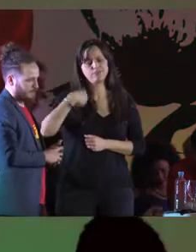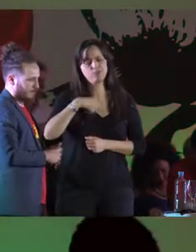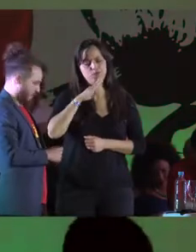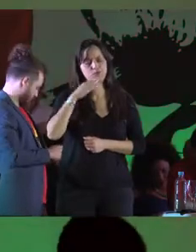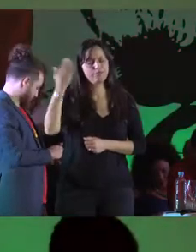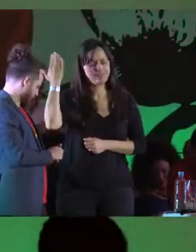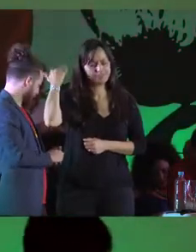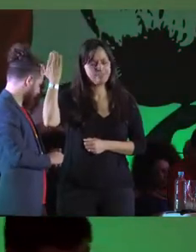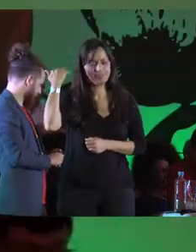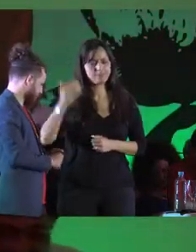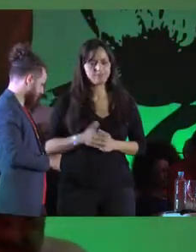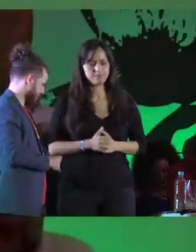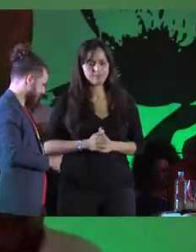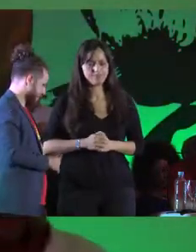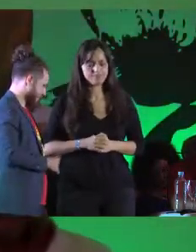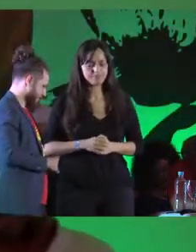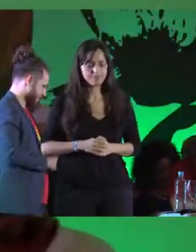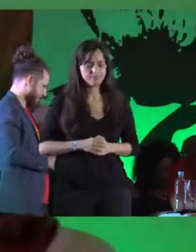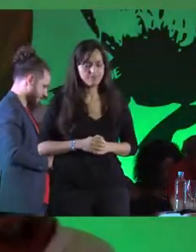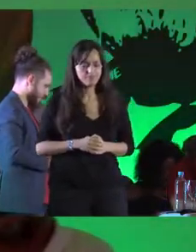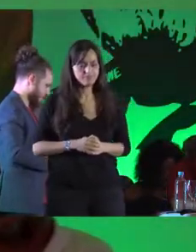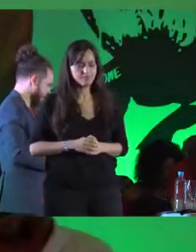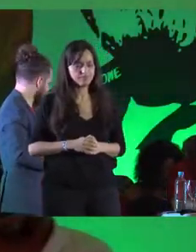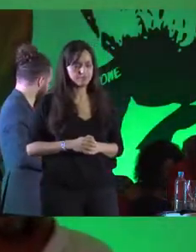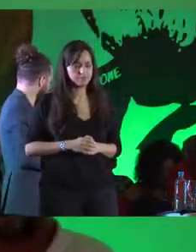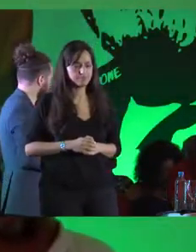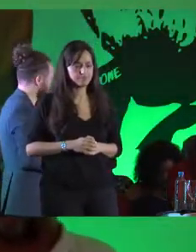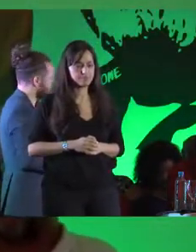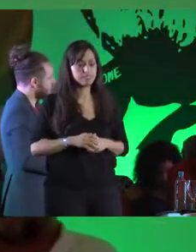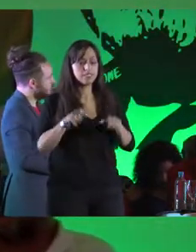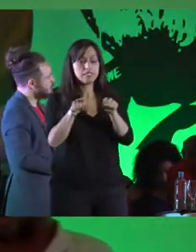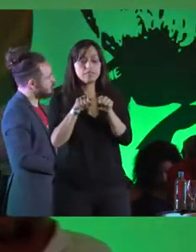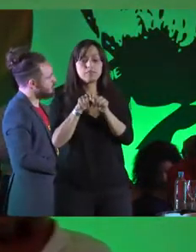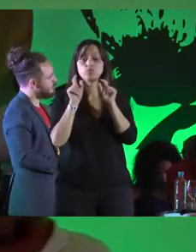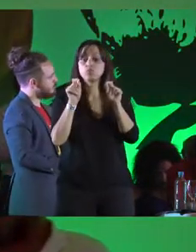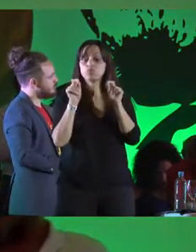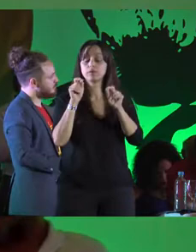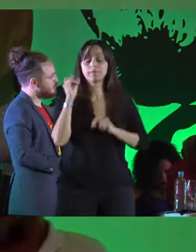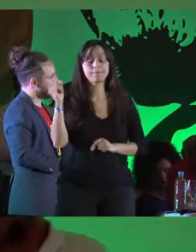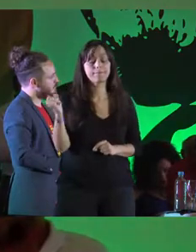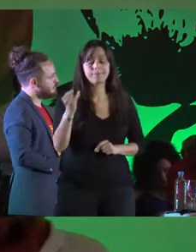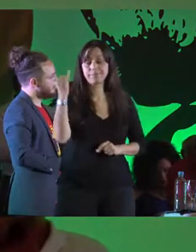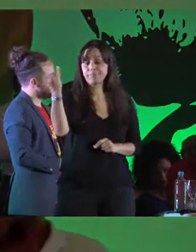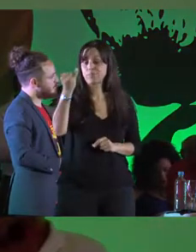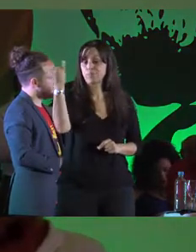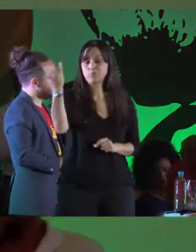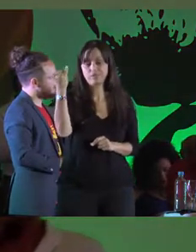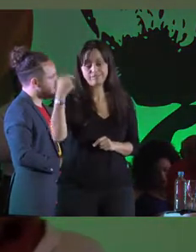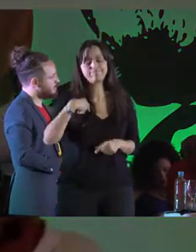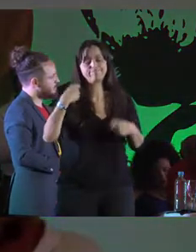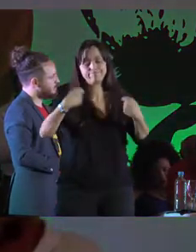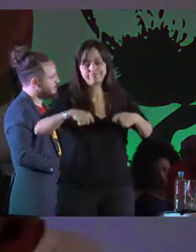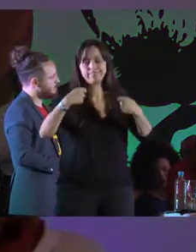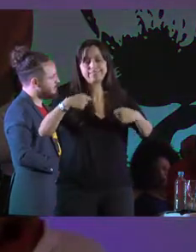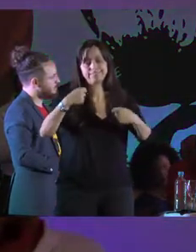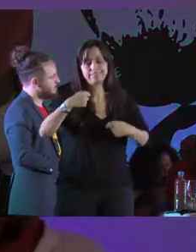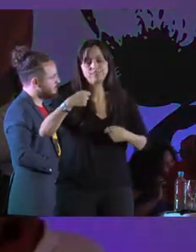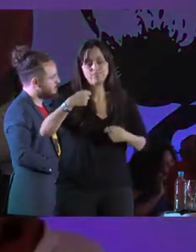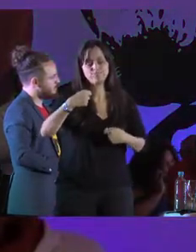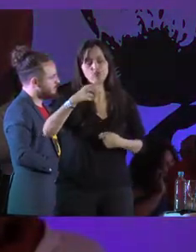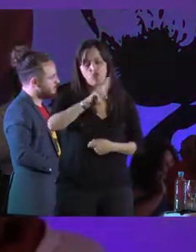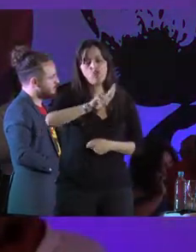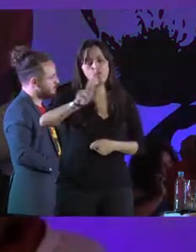Eu não poderia deixar de citar o nome de uma figura que, quando